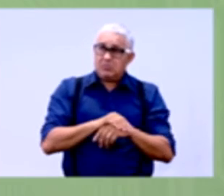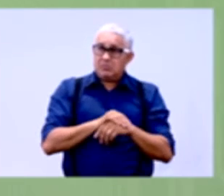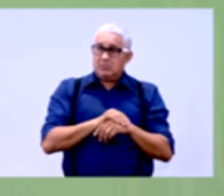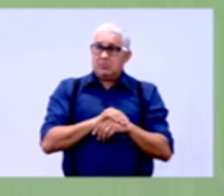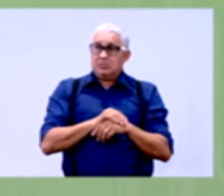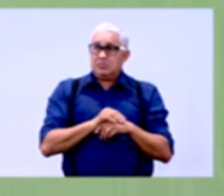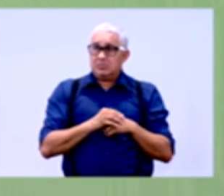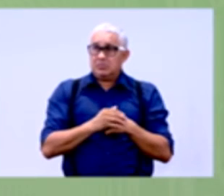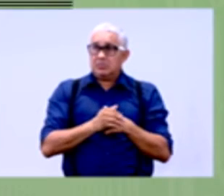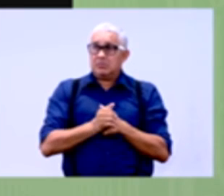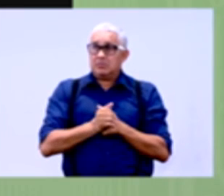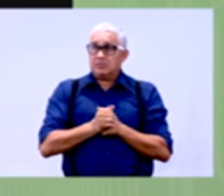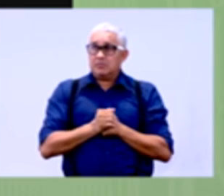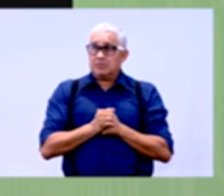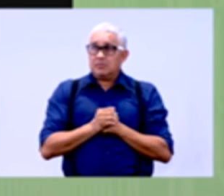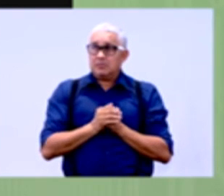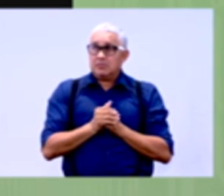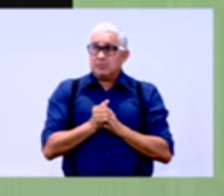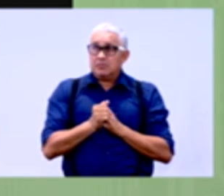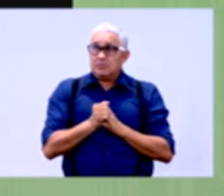preenchido.